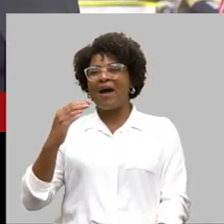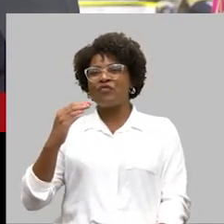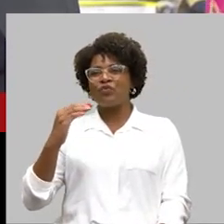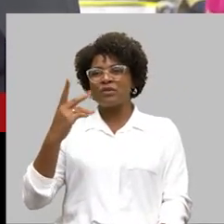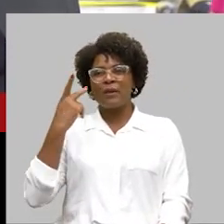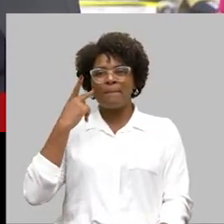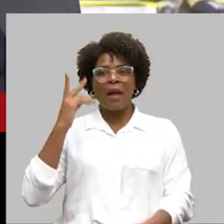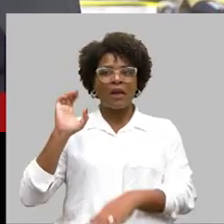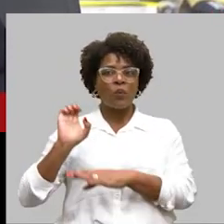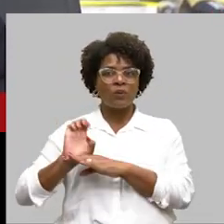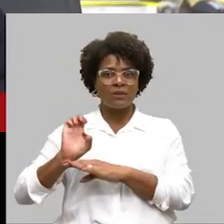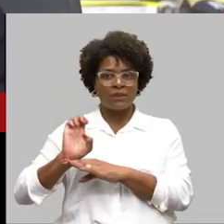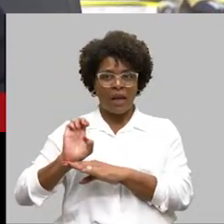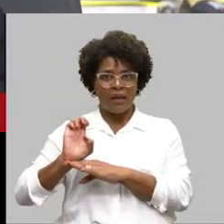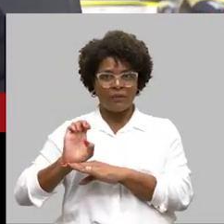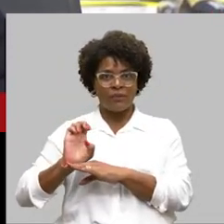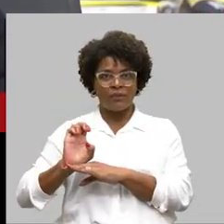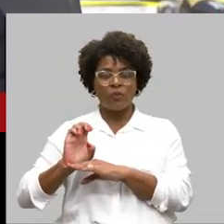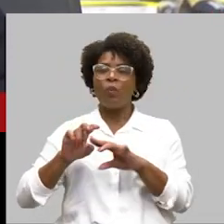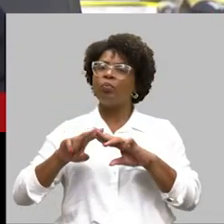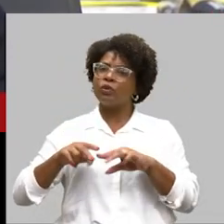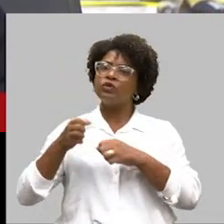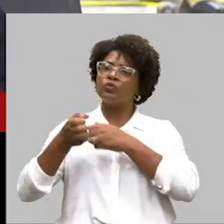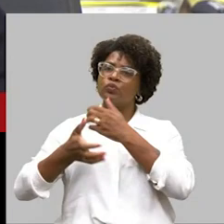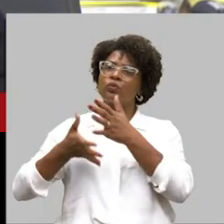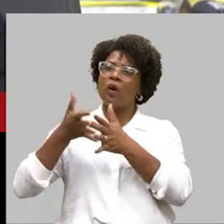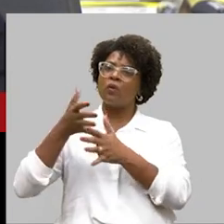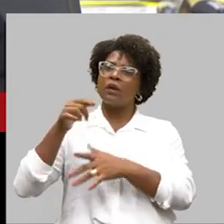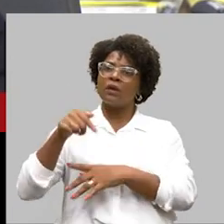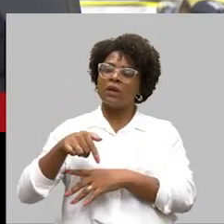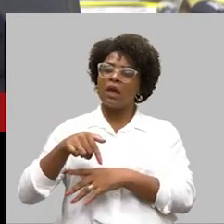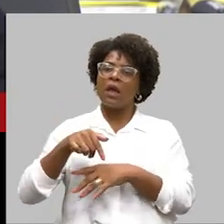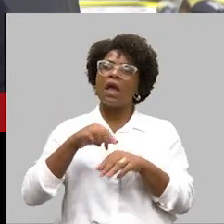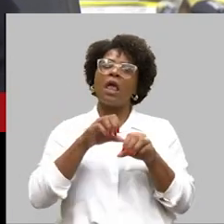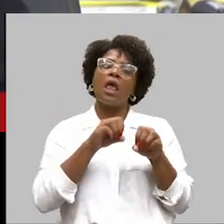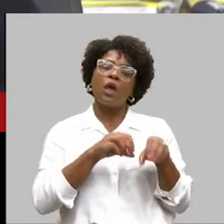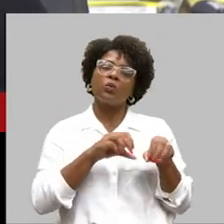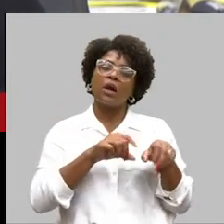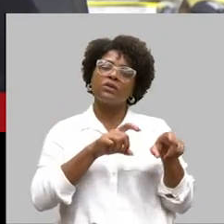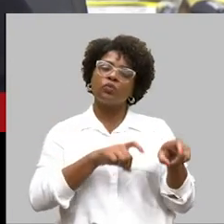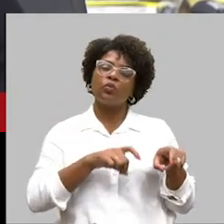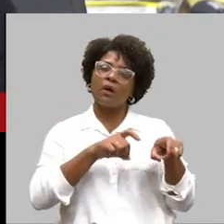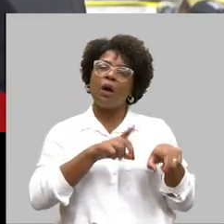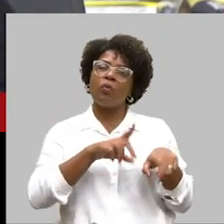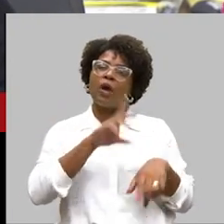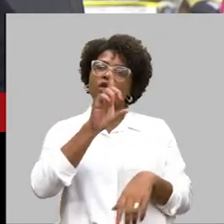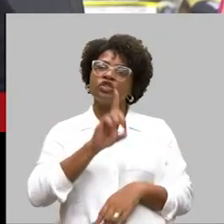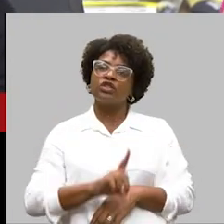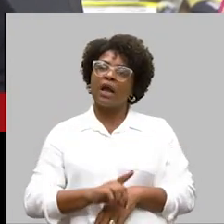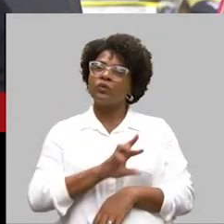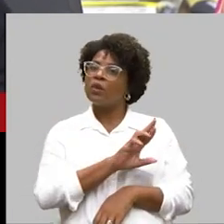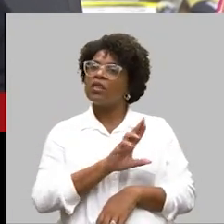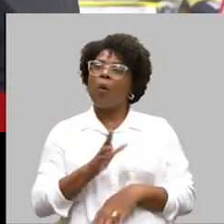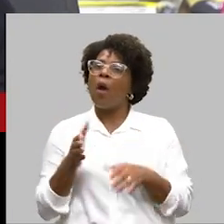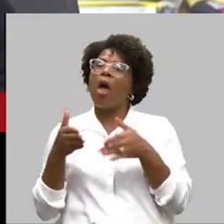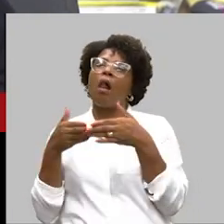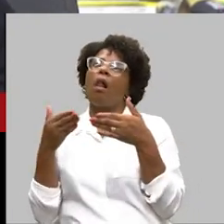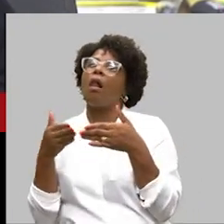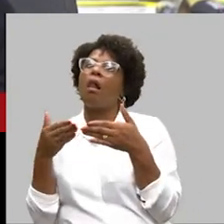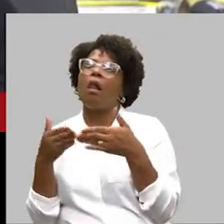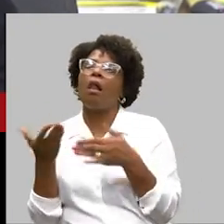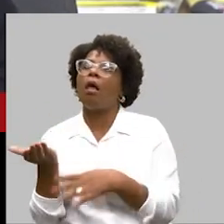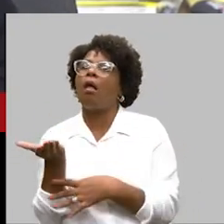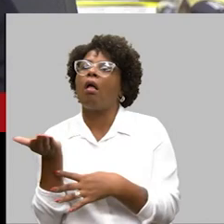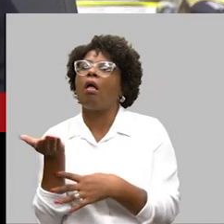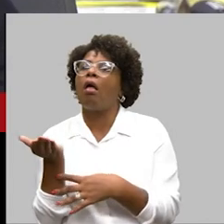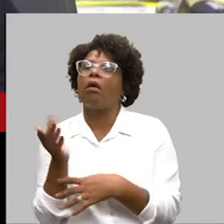quando a gente canta Educação do campo é direito e não esmola é porque nós não a que o estado